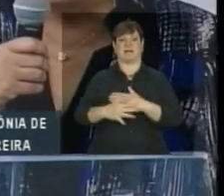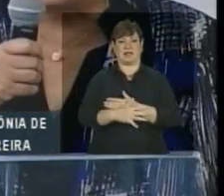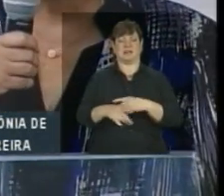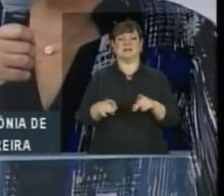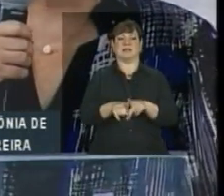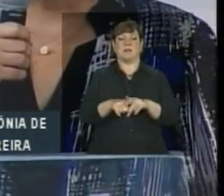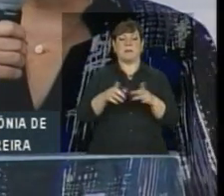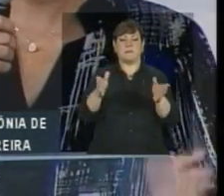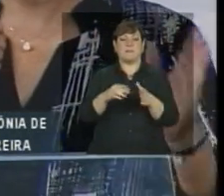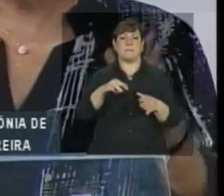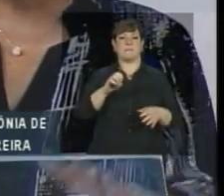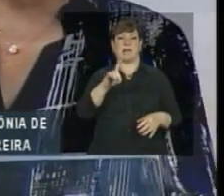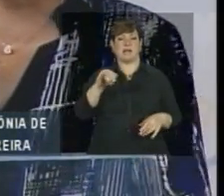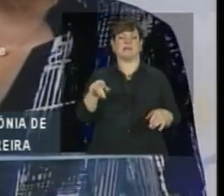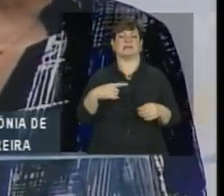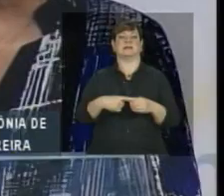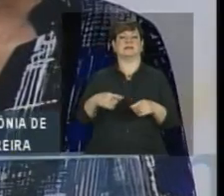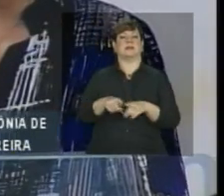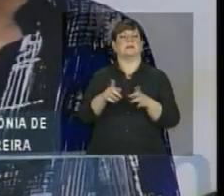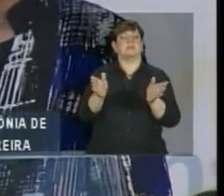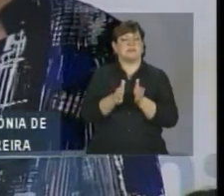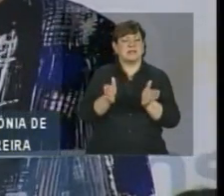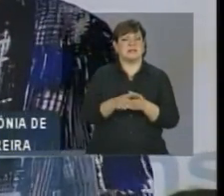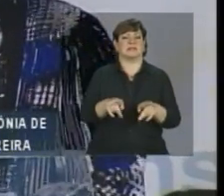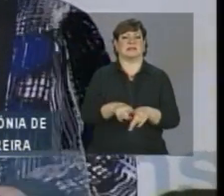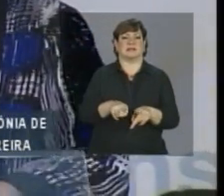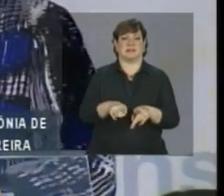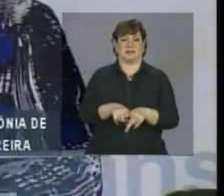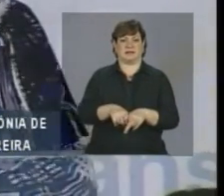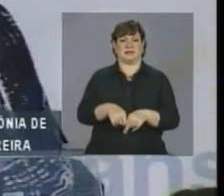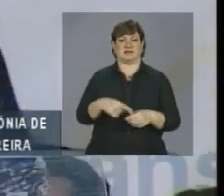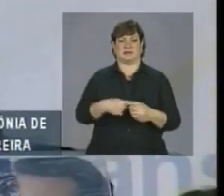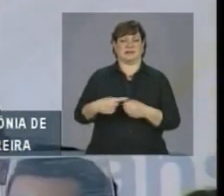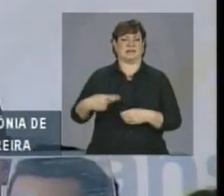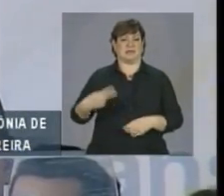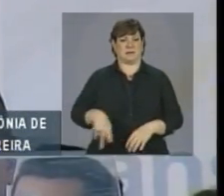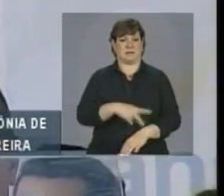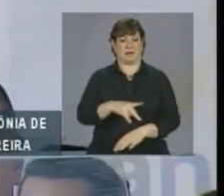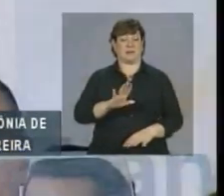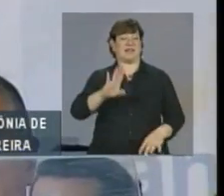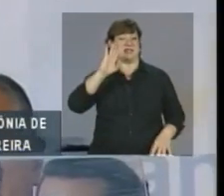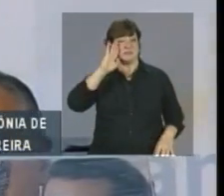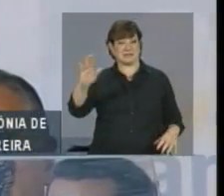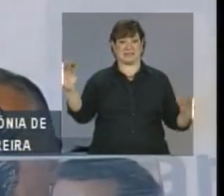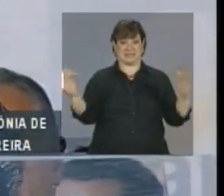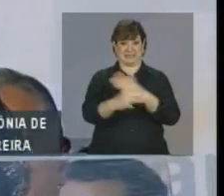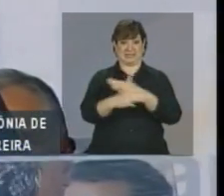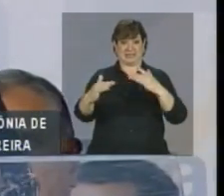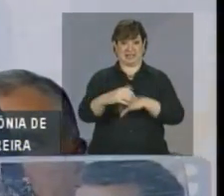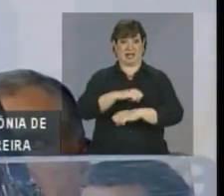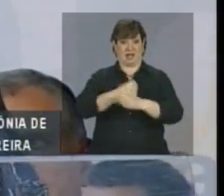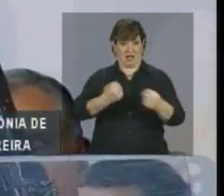nas médias cidades e nas pequenas cidades desse país. Mas, sobretudo, nas grandes cidades,